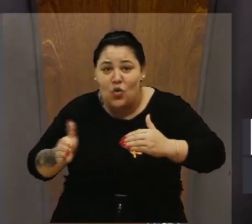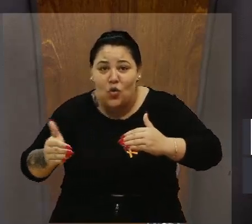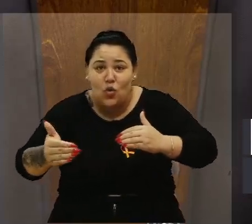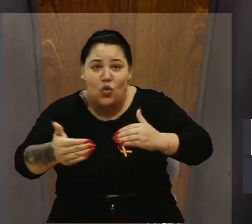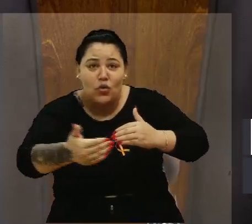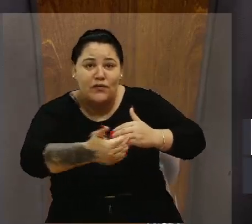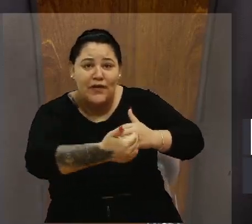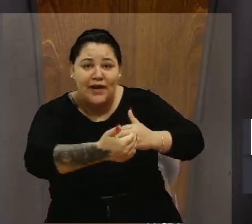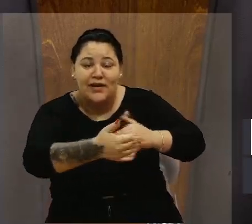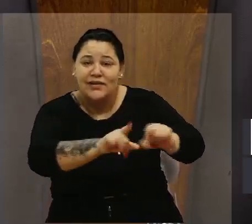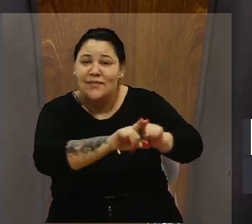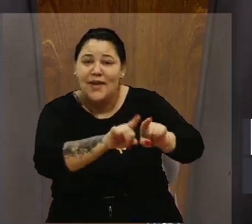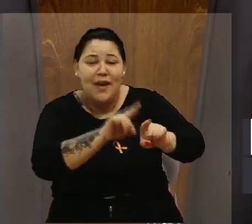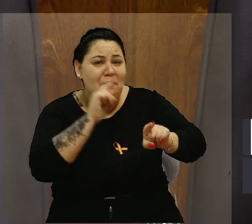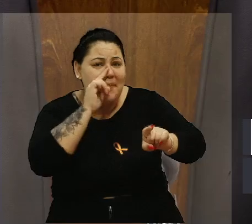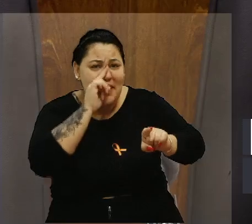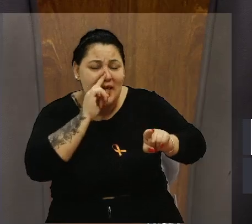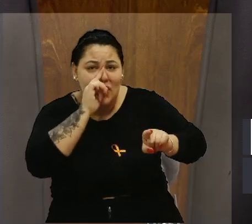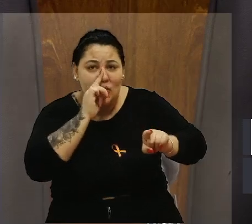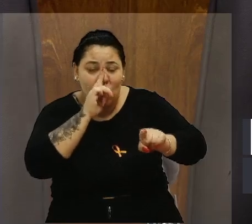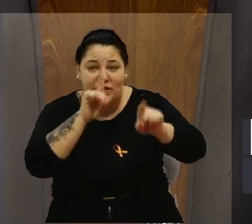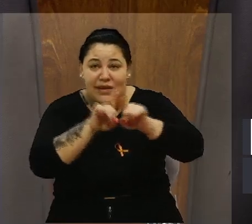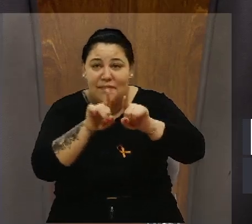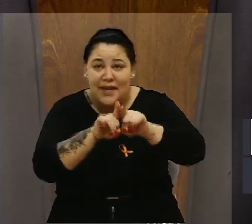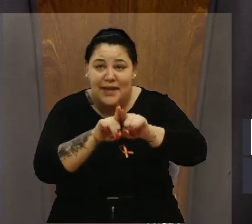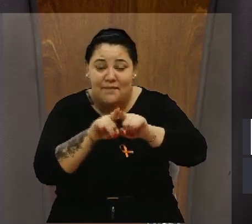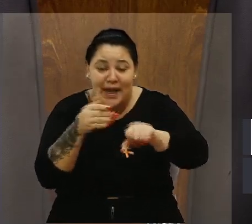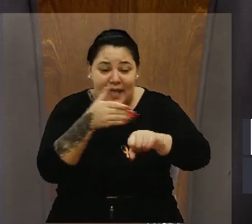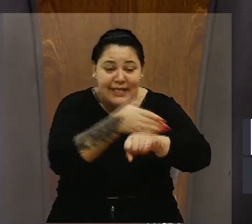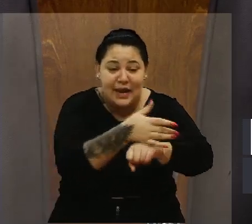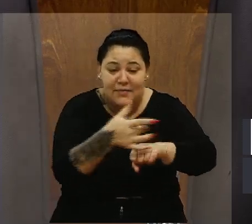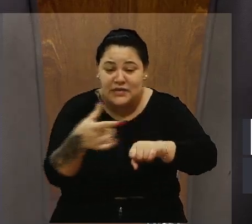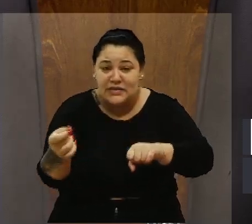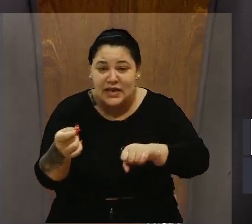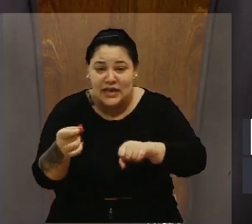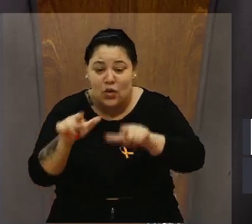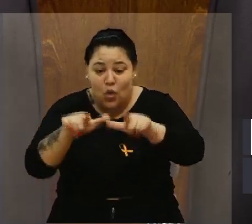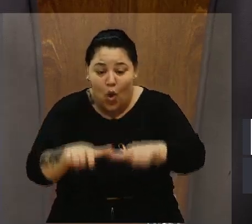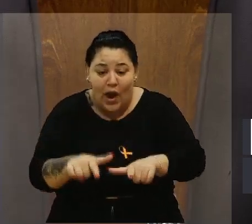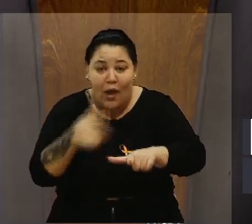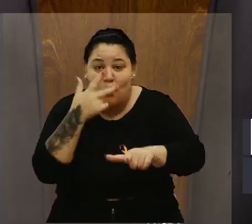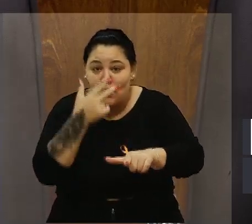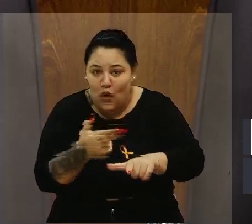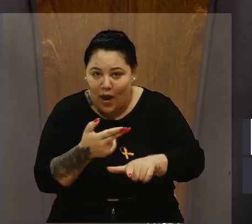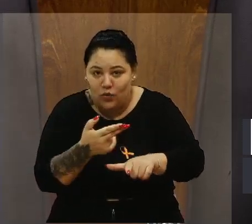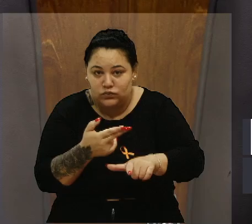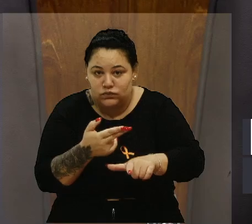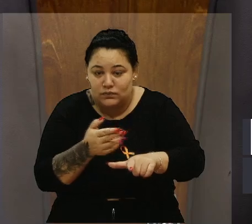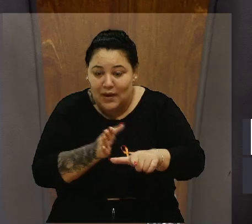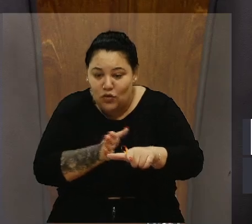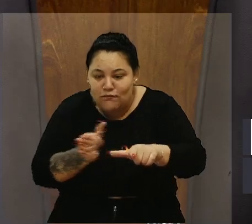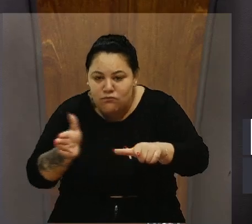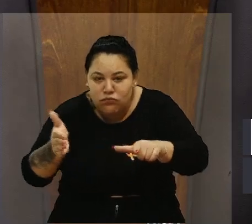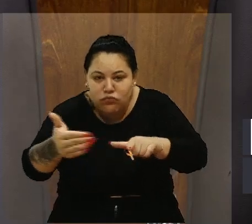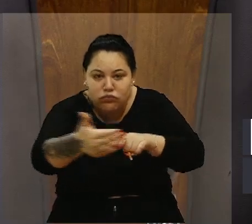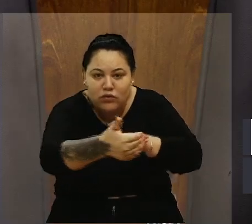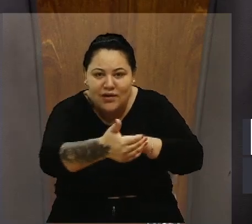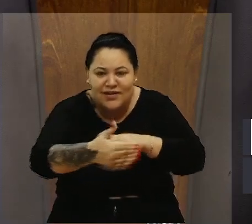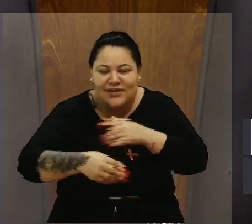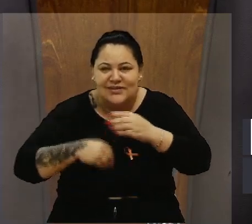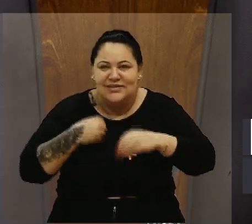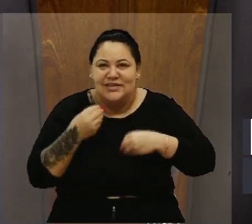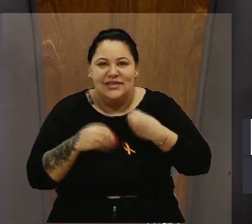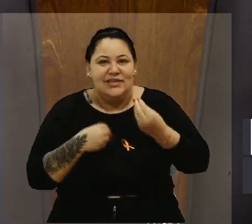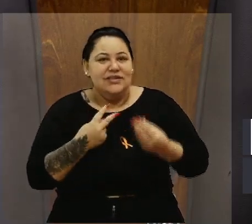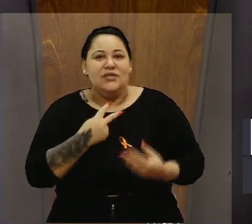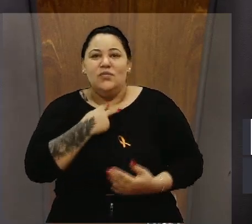curva também, onde tanto para entrar, tanto para sair é pelo mesmo local. Então, é aquela sensação de que a gente não